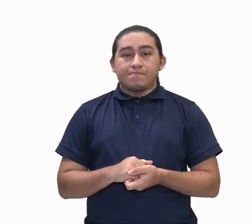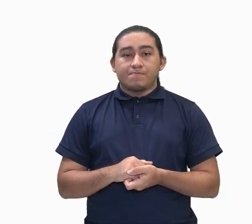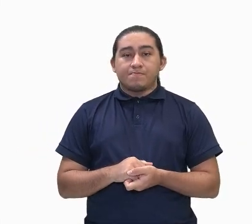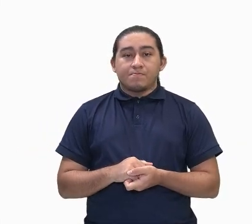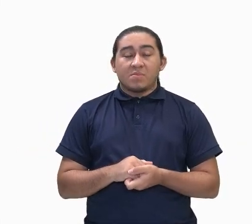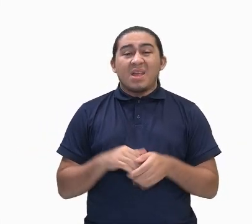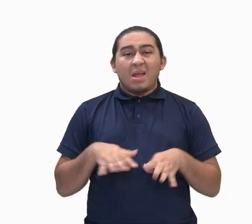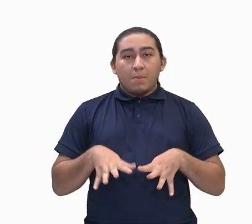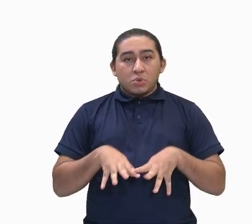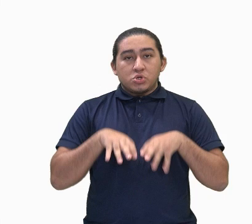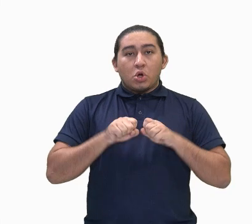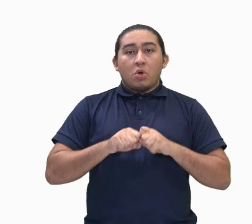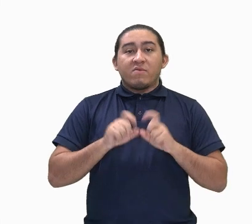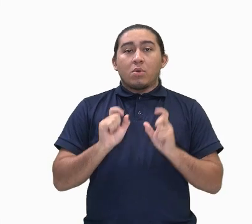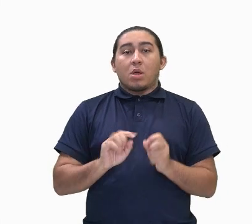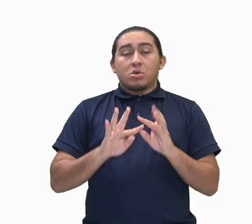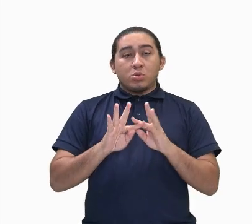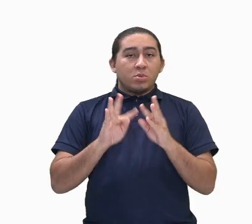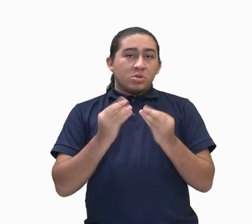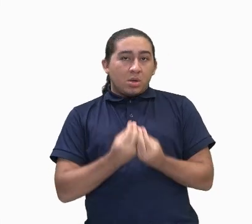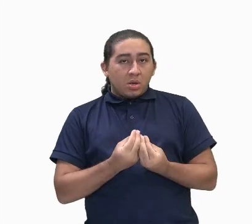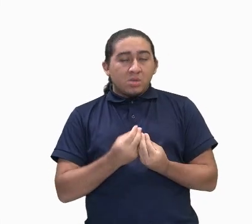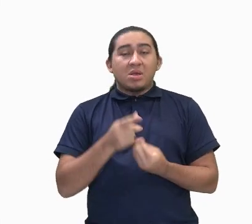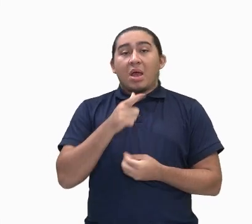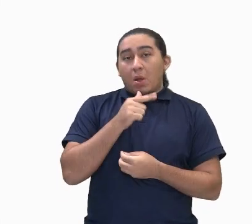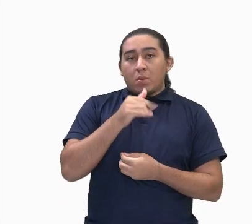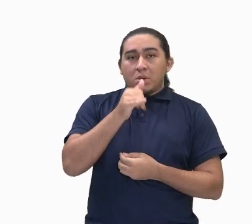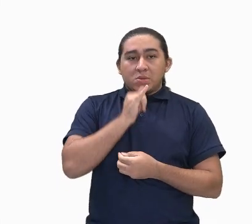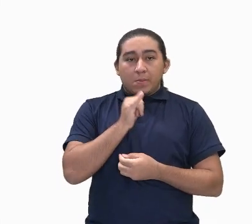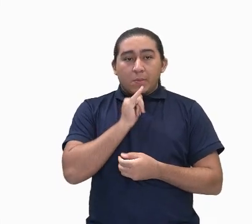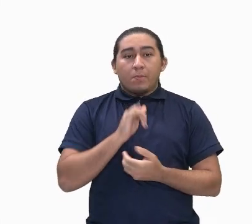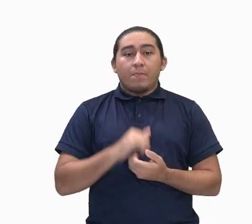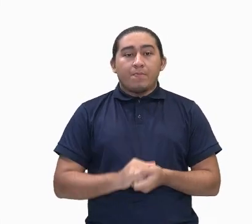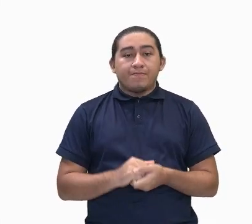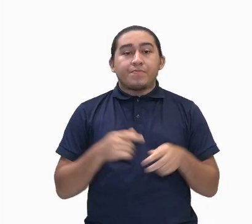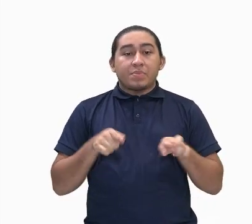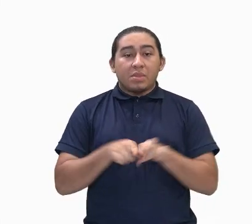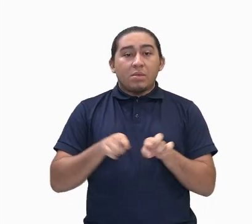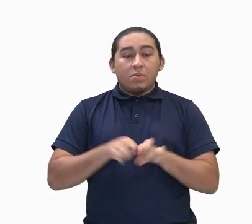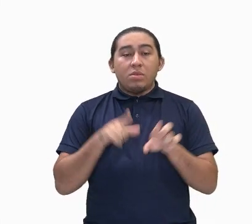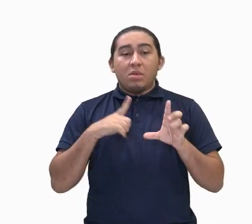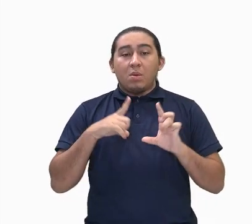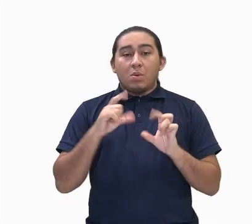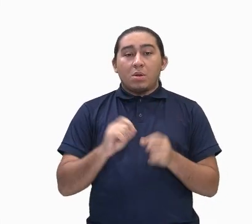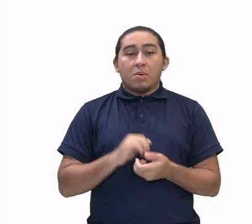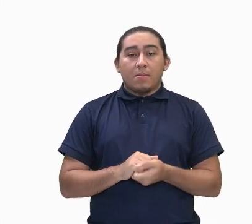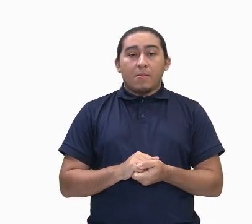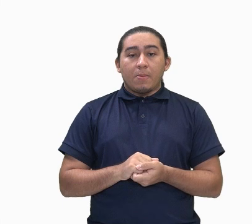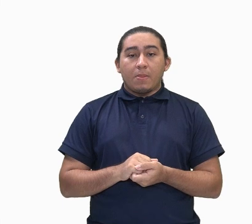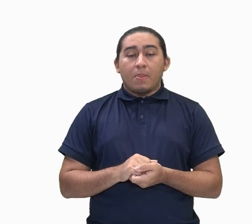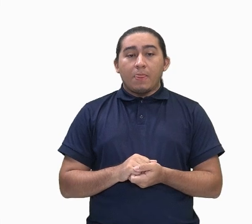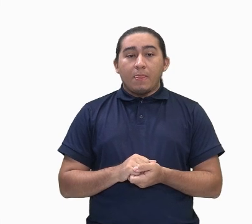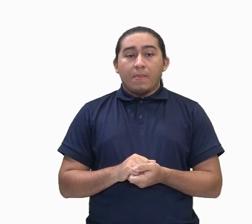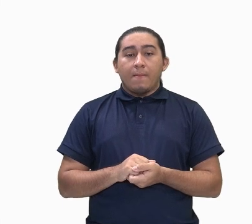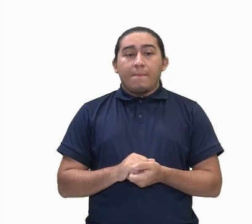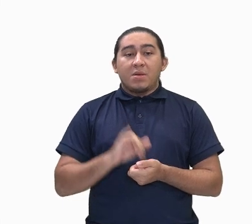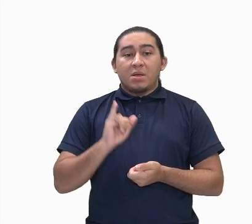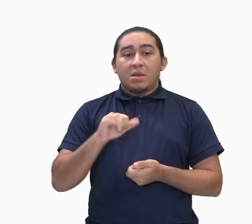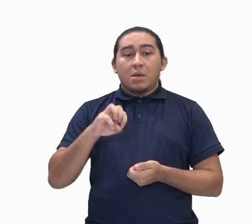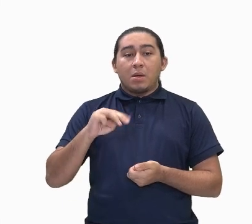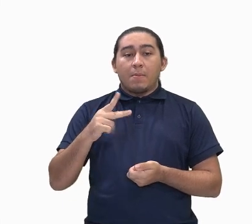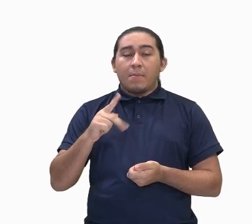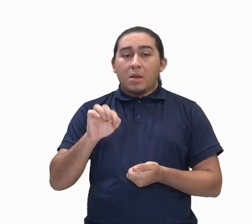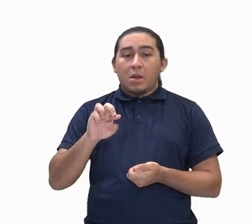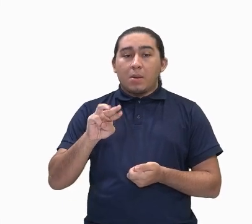né, absorve ali outra substância, absorve água, por exemplo. Tem também a função de impermeabilização, como no caso da